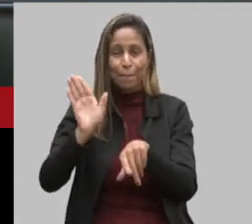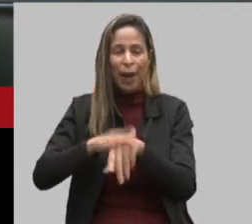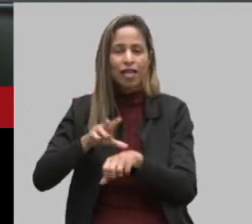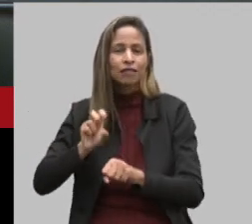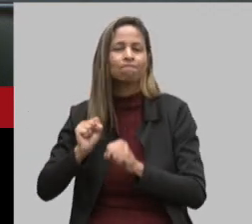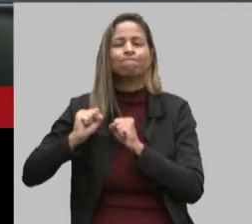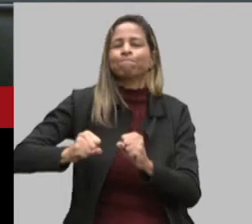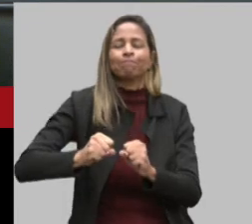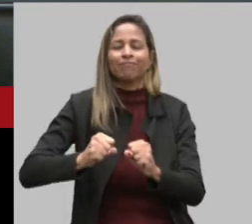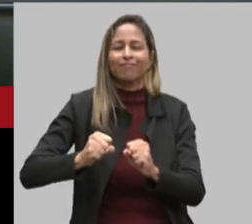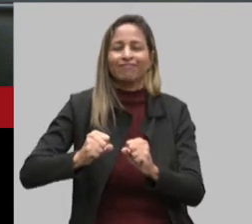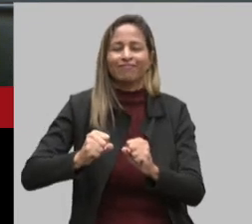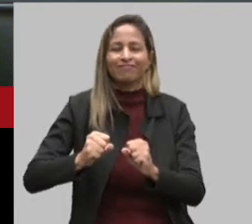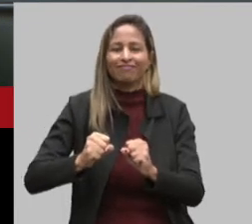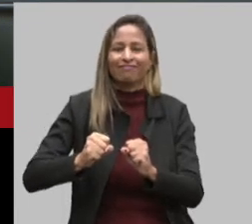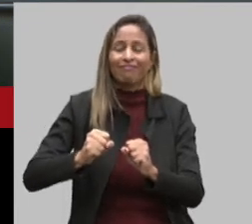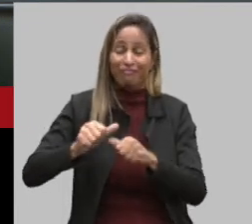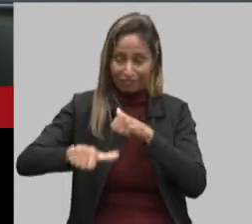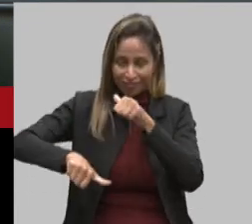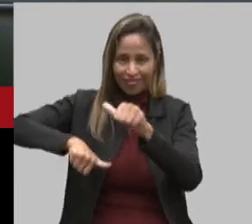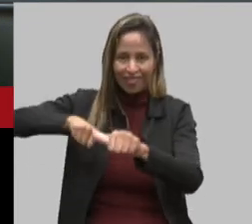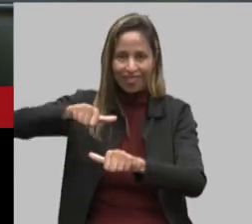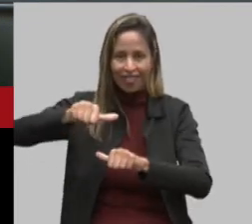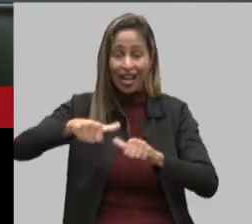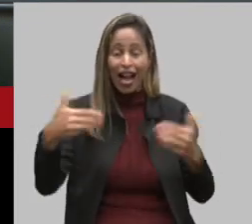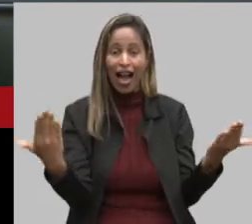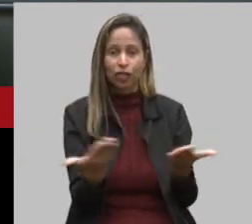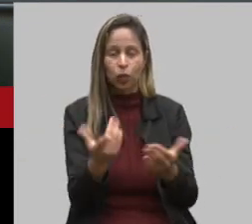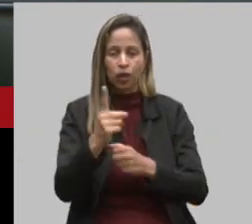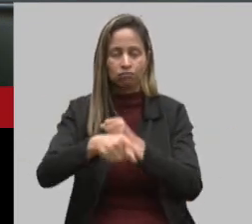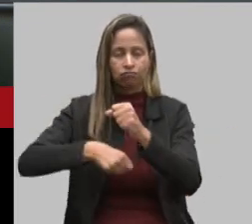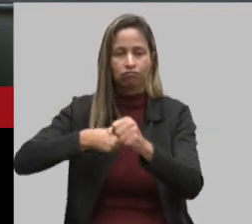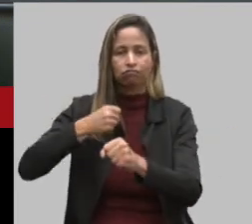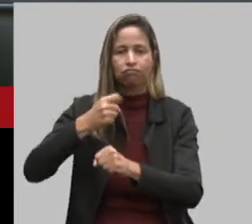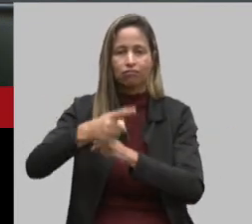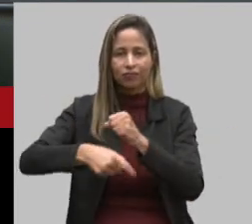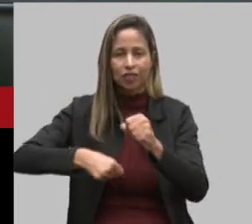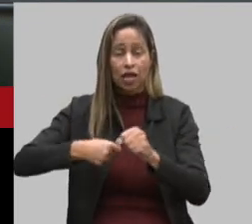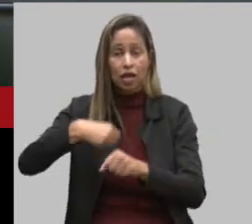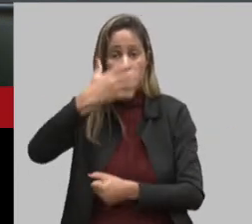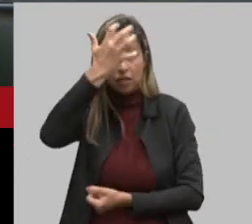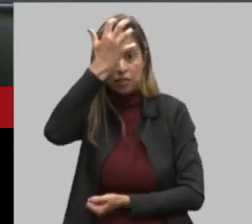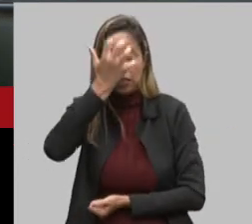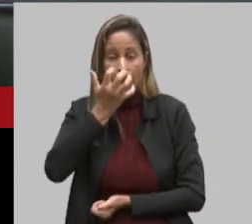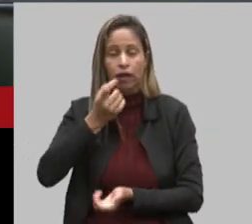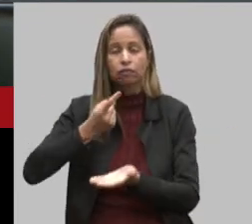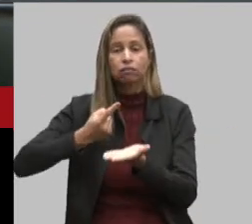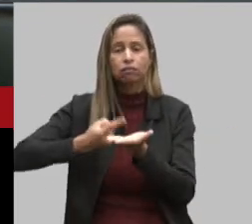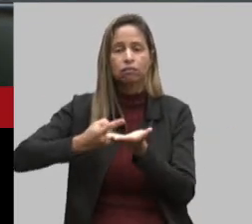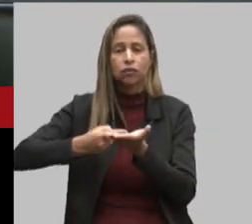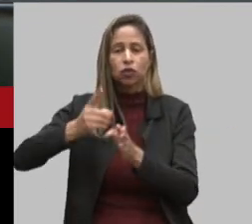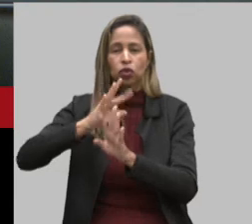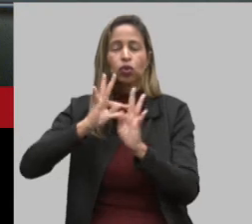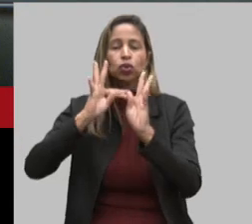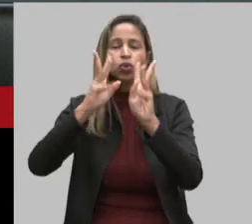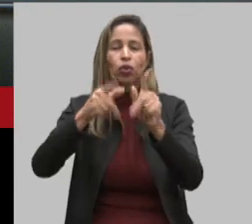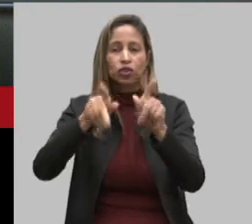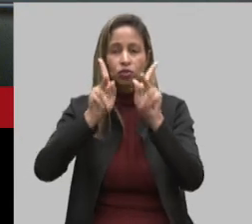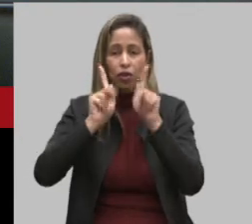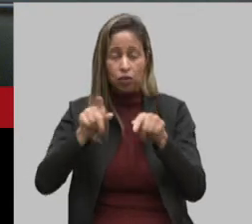vibrante é renovado e atualizado a cada ano pela seriedade e dedicação de todos e todos todas que o